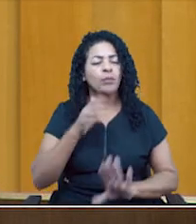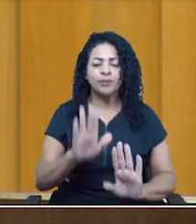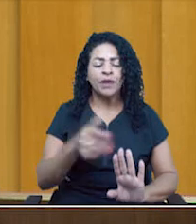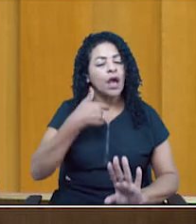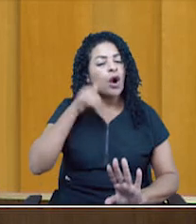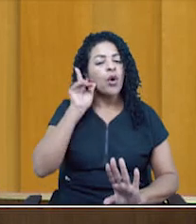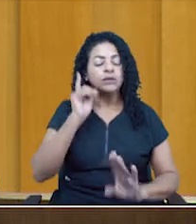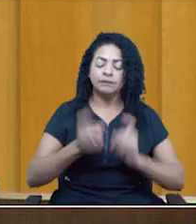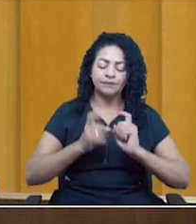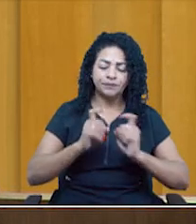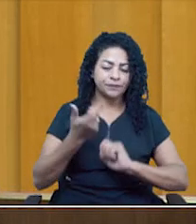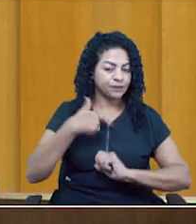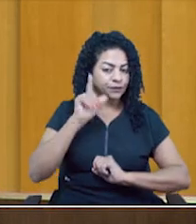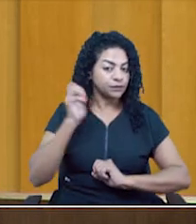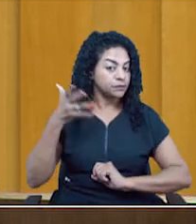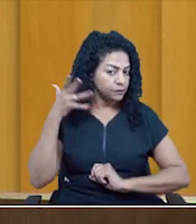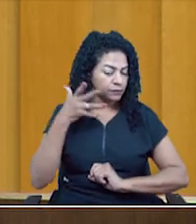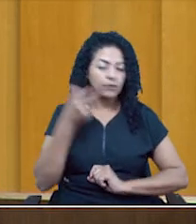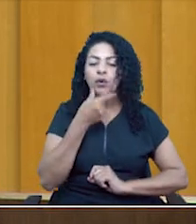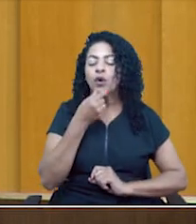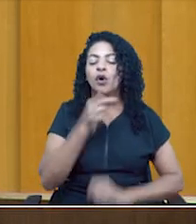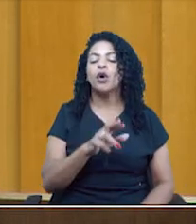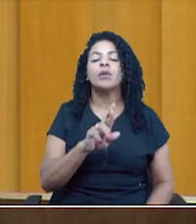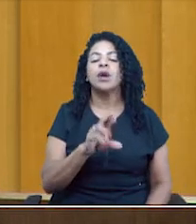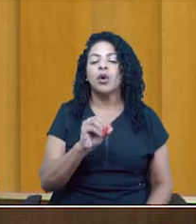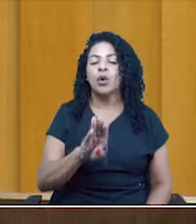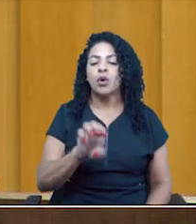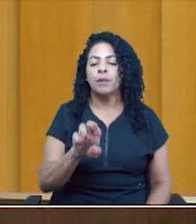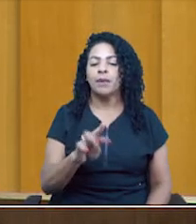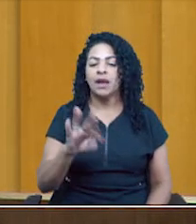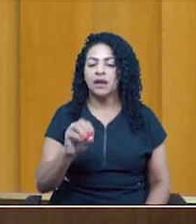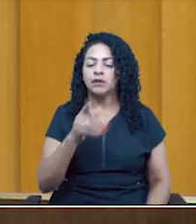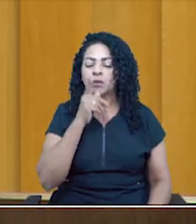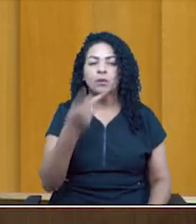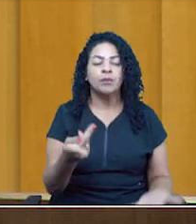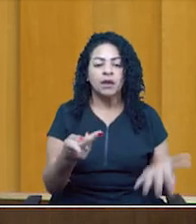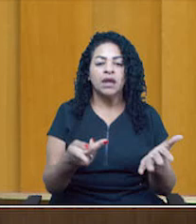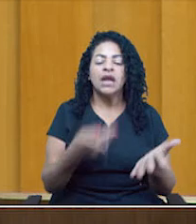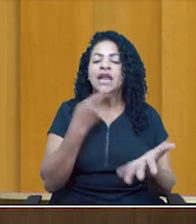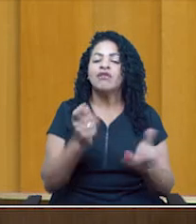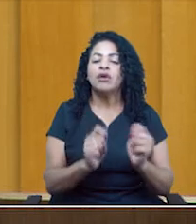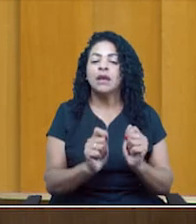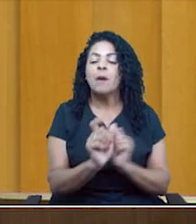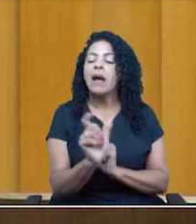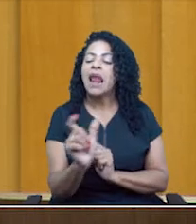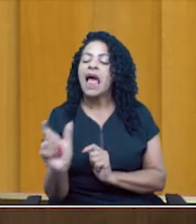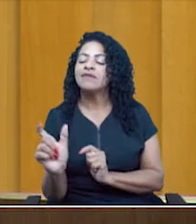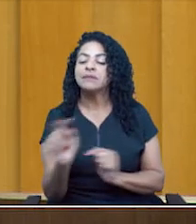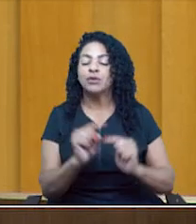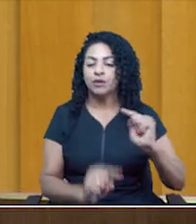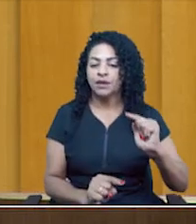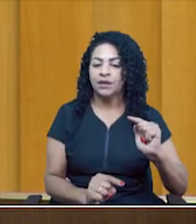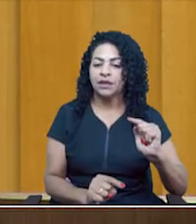ministro Luiz Roberto Barroso, presidindo a sessão do CNJ, ele listou algumas palavras que são proibidas dentro do